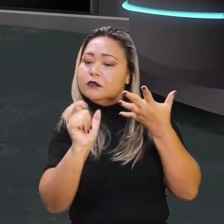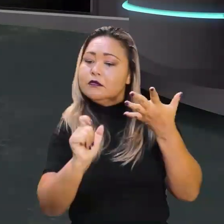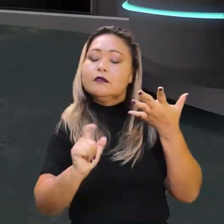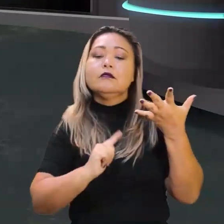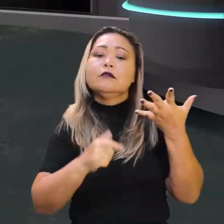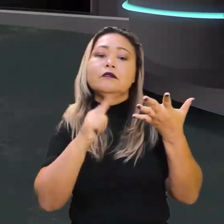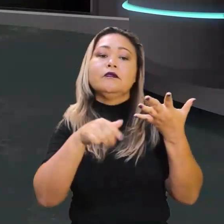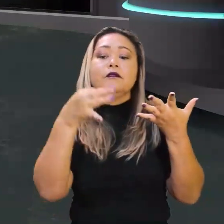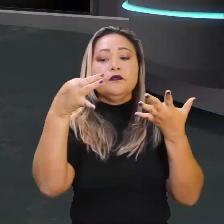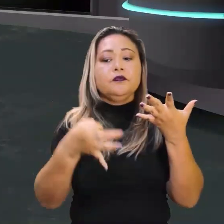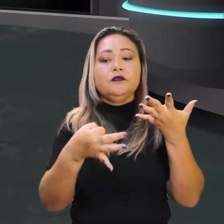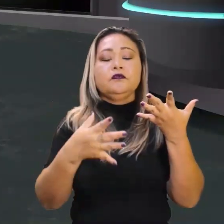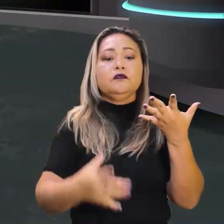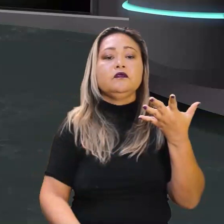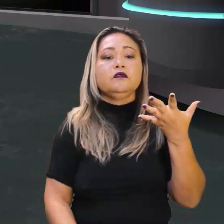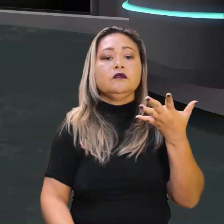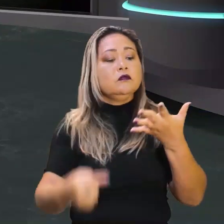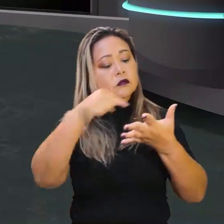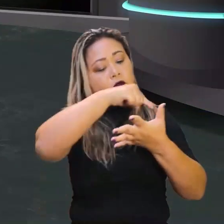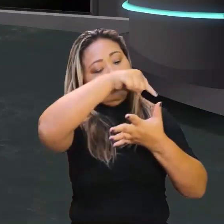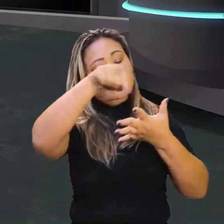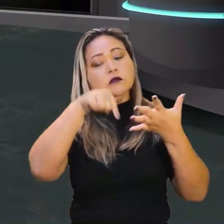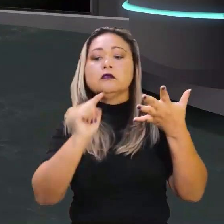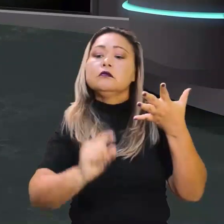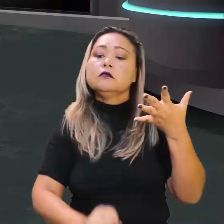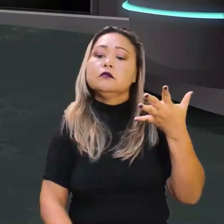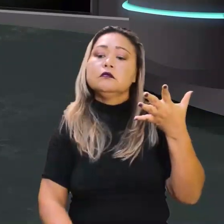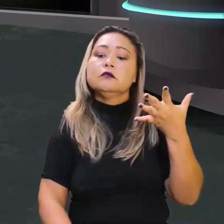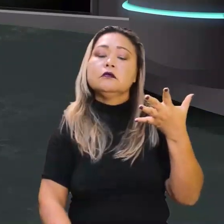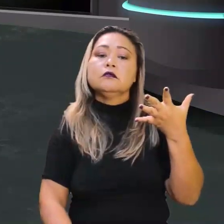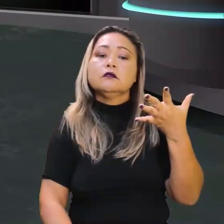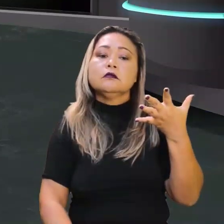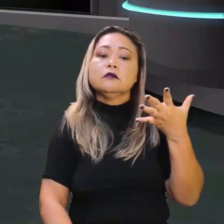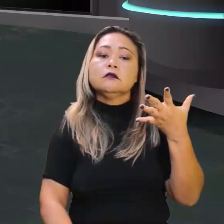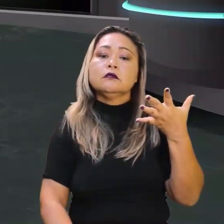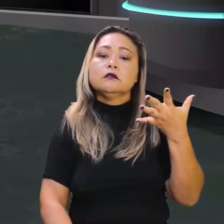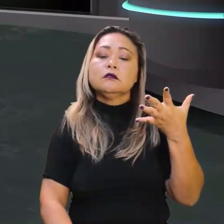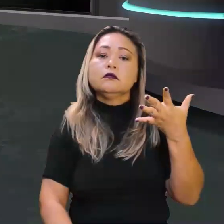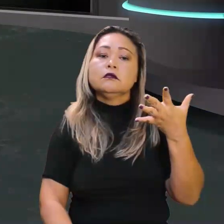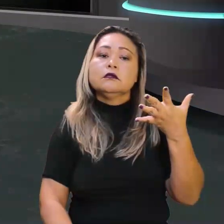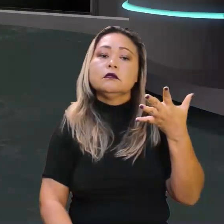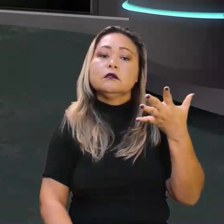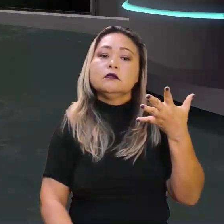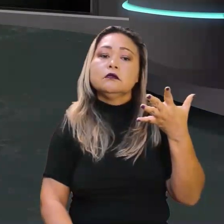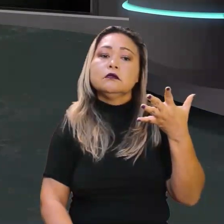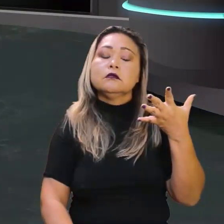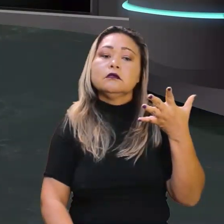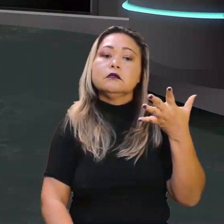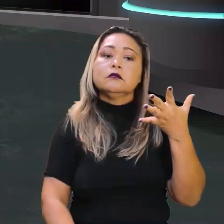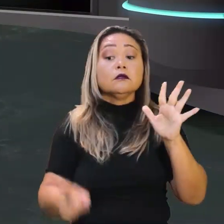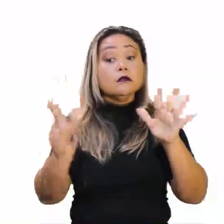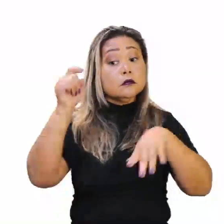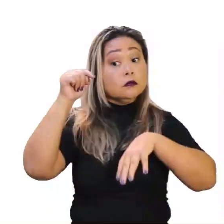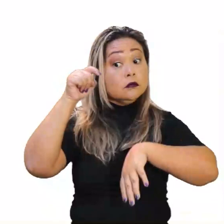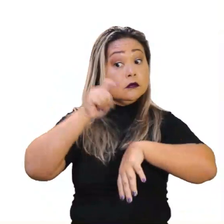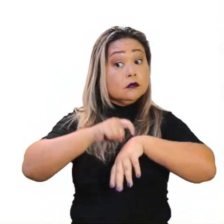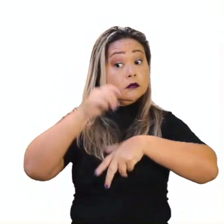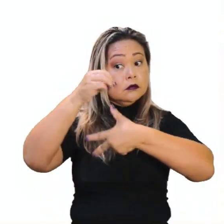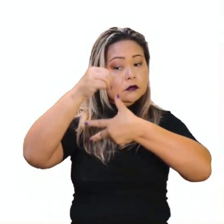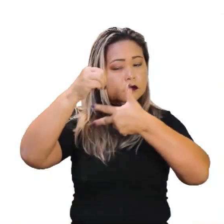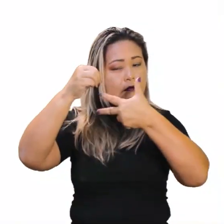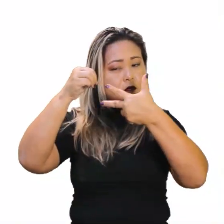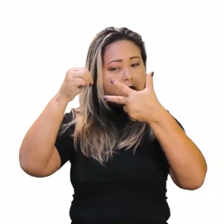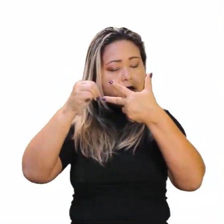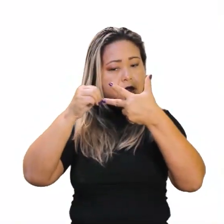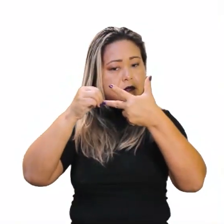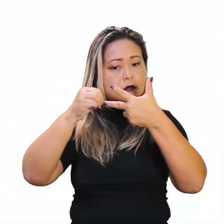ali. Exato. Entre as opções, né? Certo. Então, vamos lá para a hora do Enem. Hora